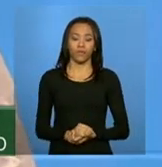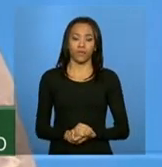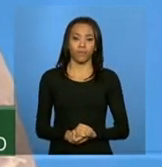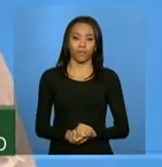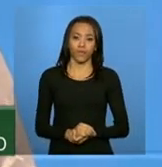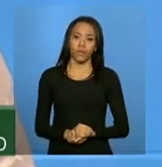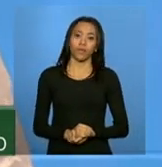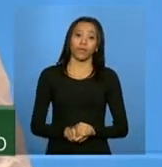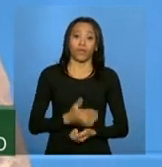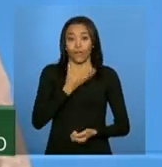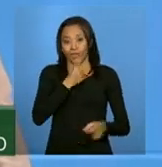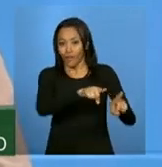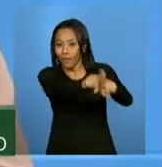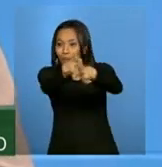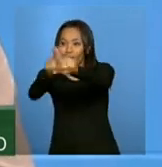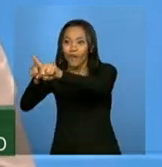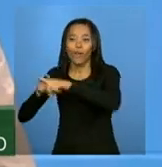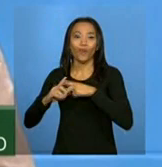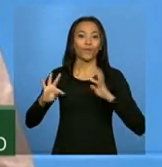Irmãos e irmãs,